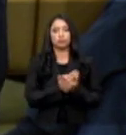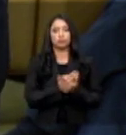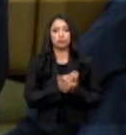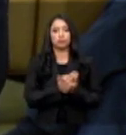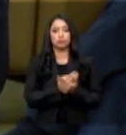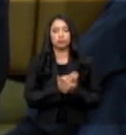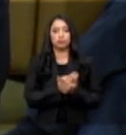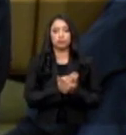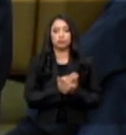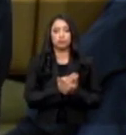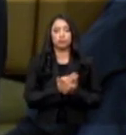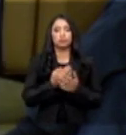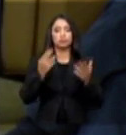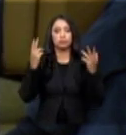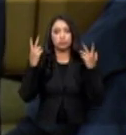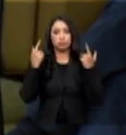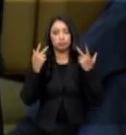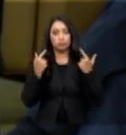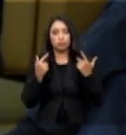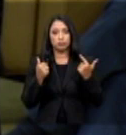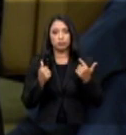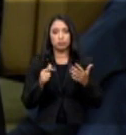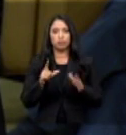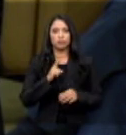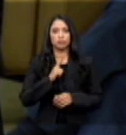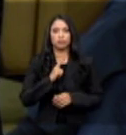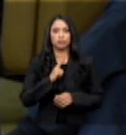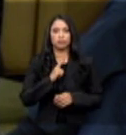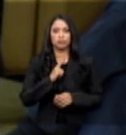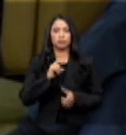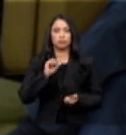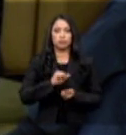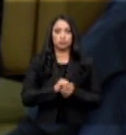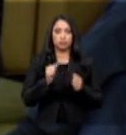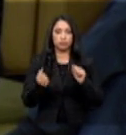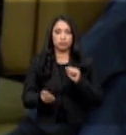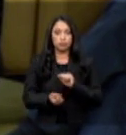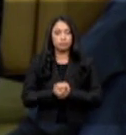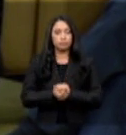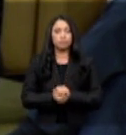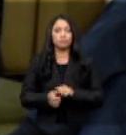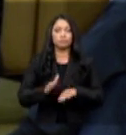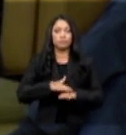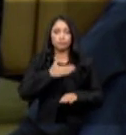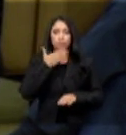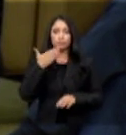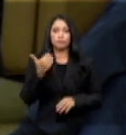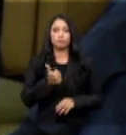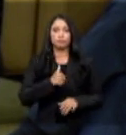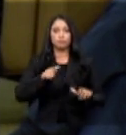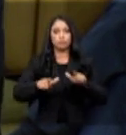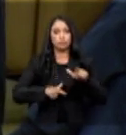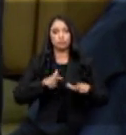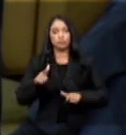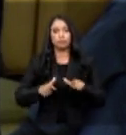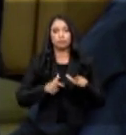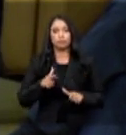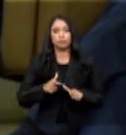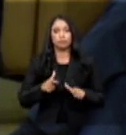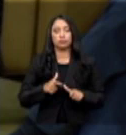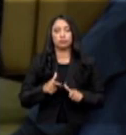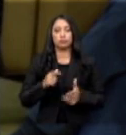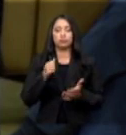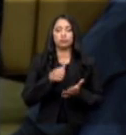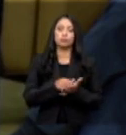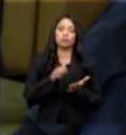essa densidade normativa, do mais abstrato até figurar o serviço adequado para dado serviço público que fica cristalizado num